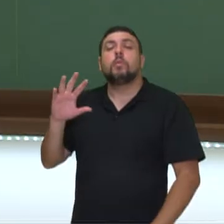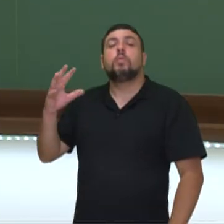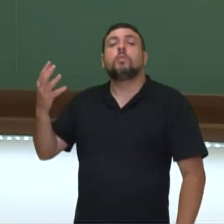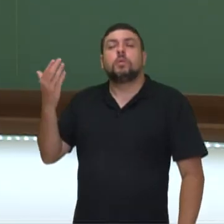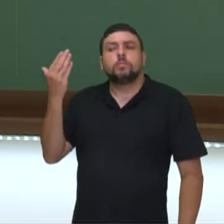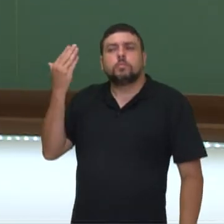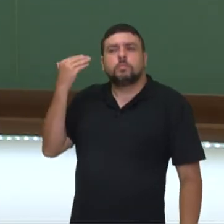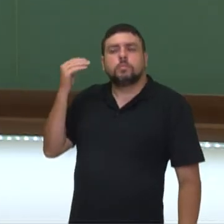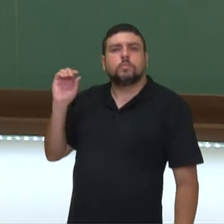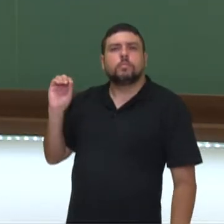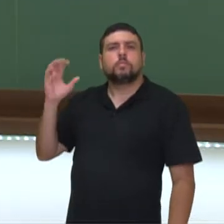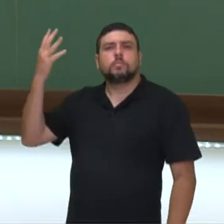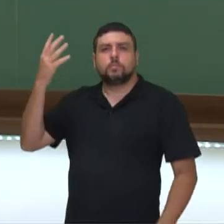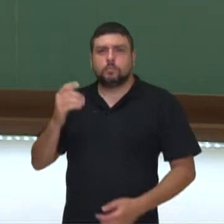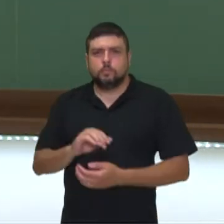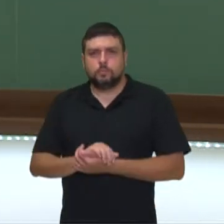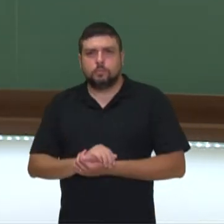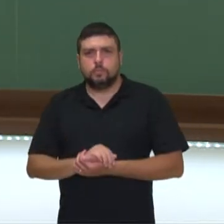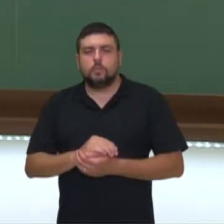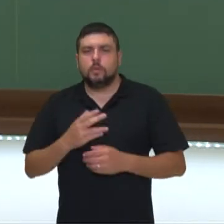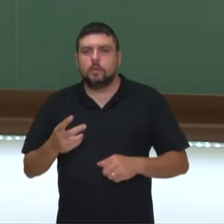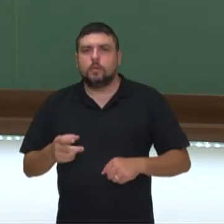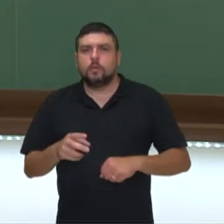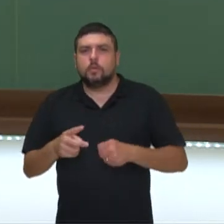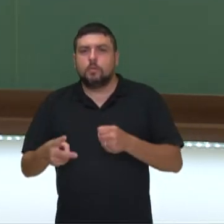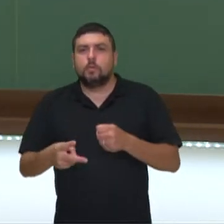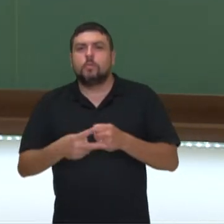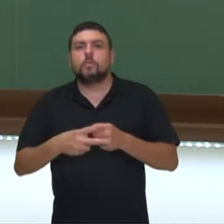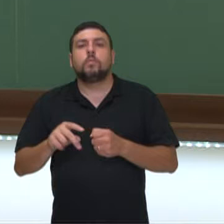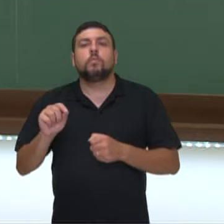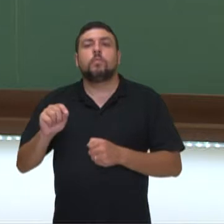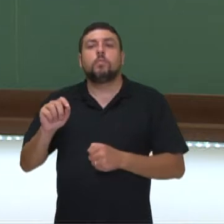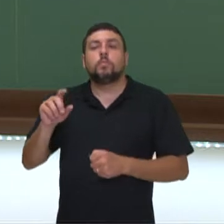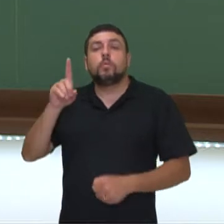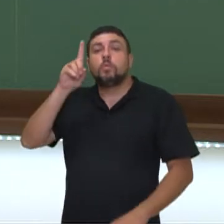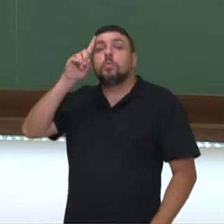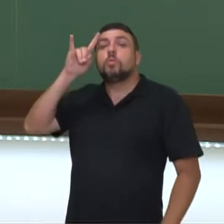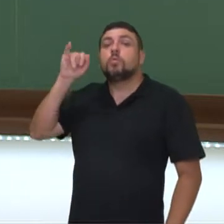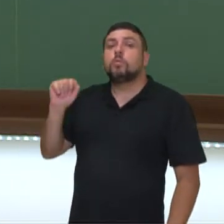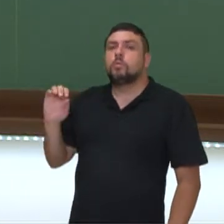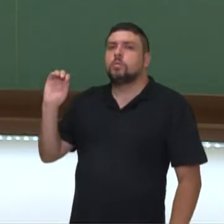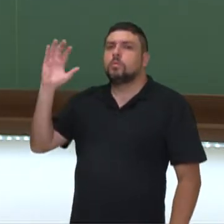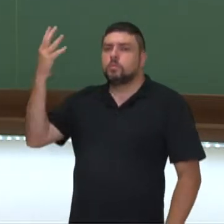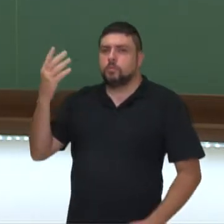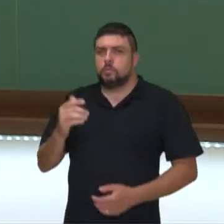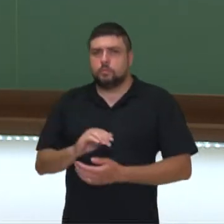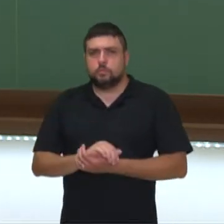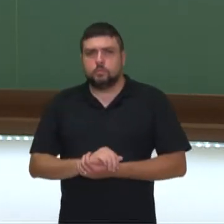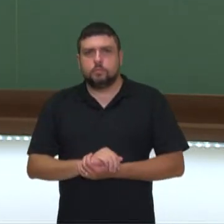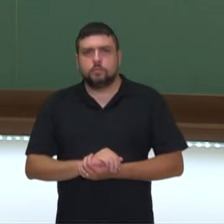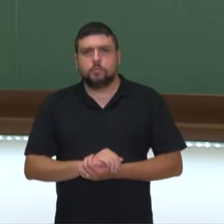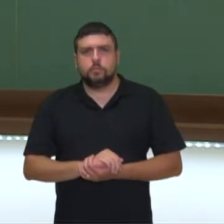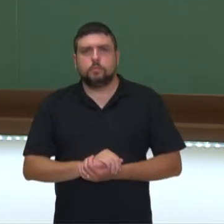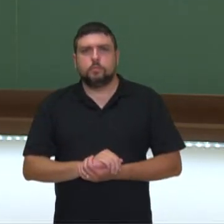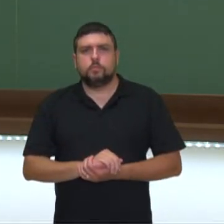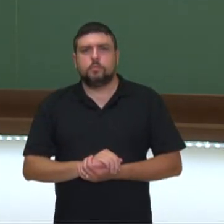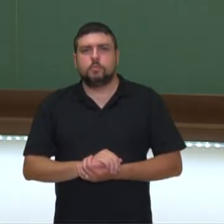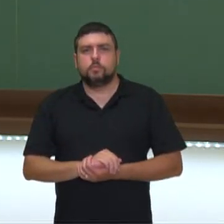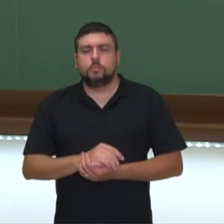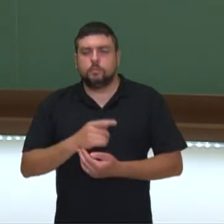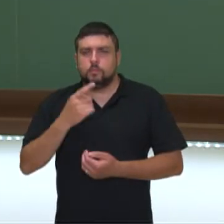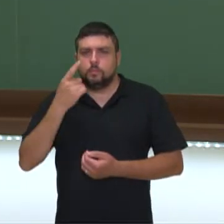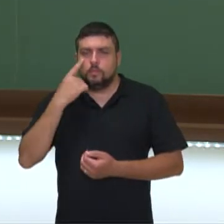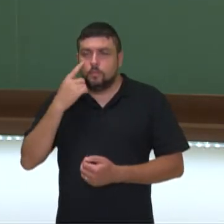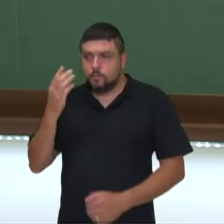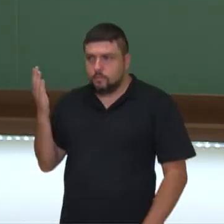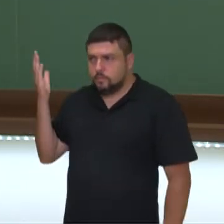é importante nesse tempo verbal ser mencionado o quando a ação aconteceu. Vejamos aqui, através